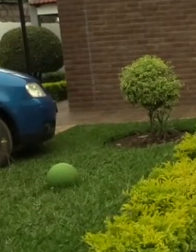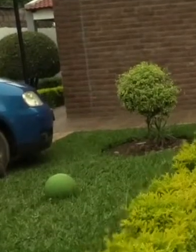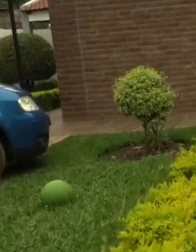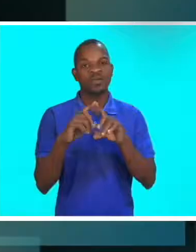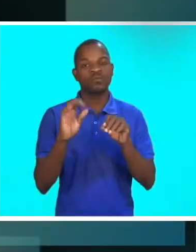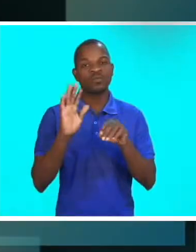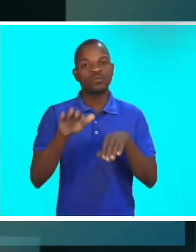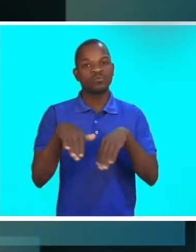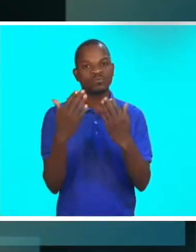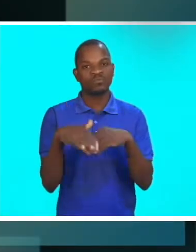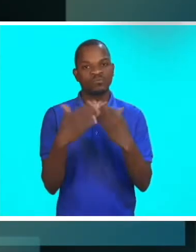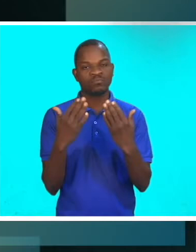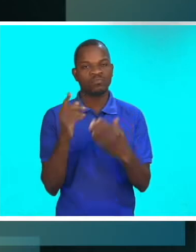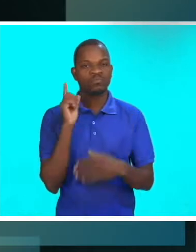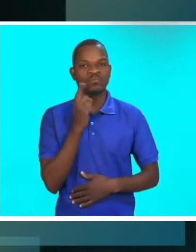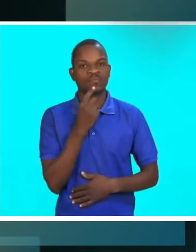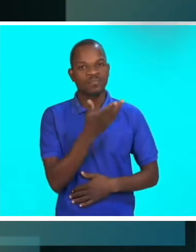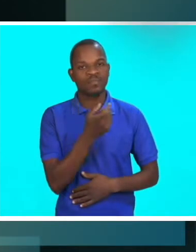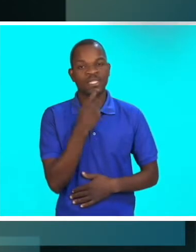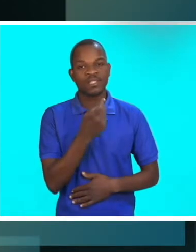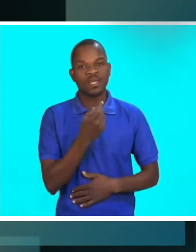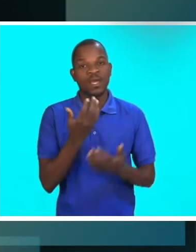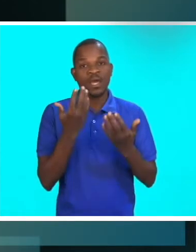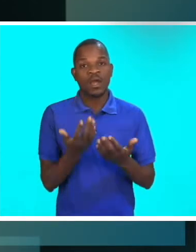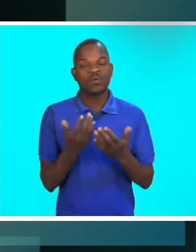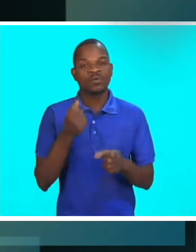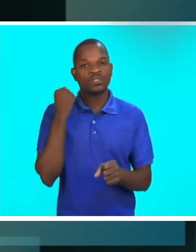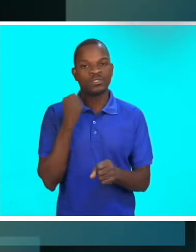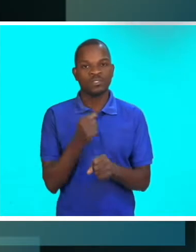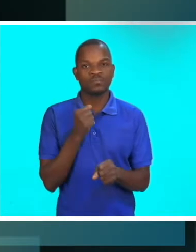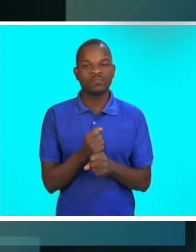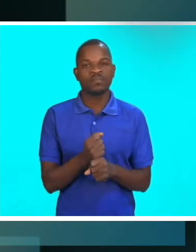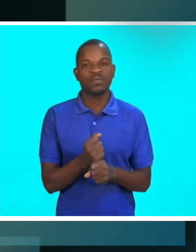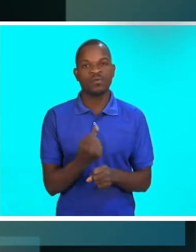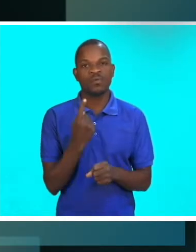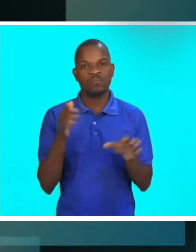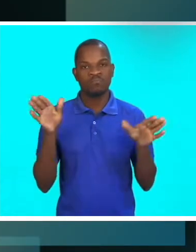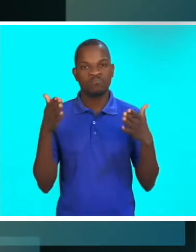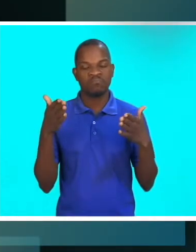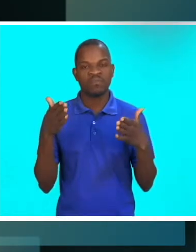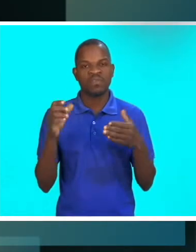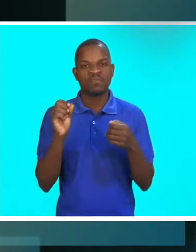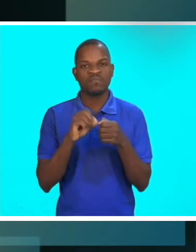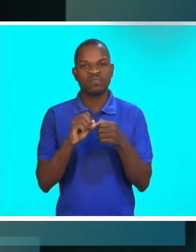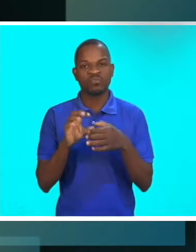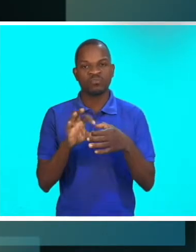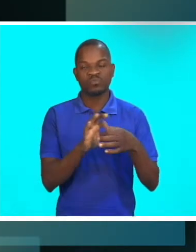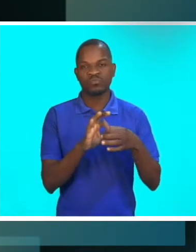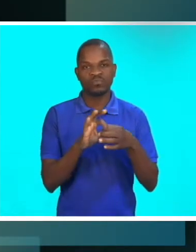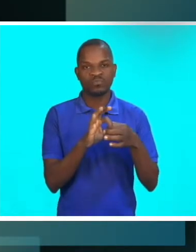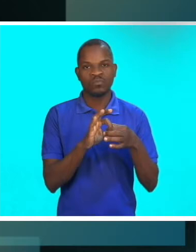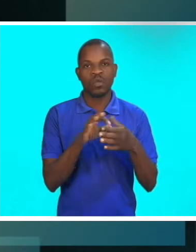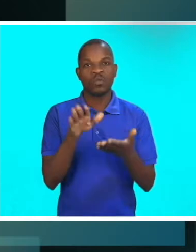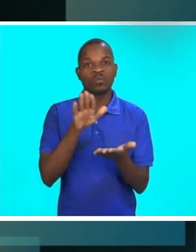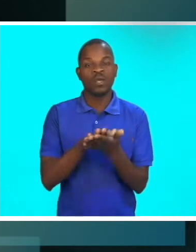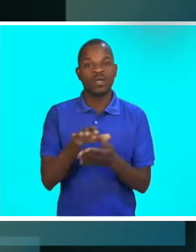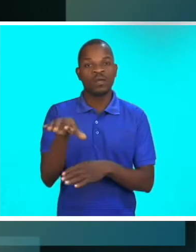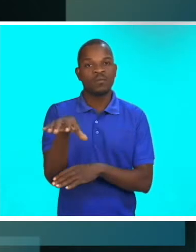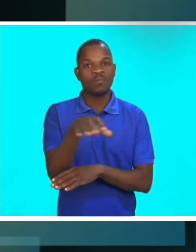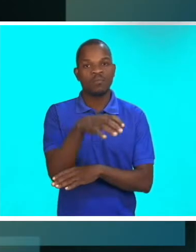hum falamos um pouco do seu dia a dia atualmente estou a trabalhar em uma empresa